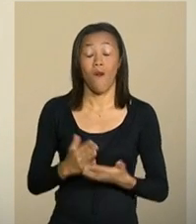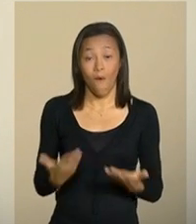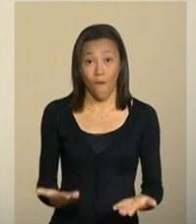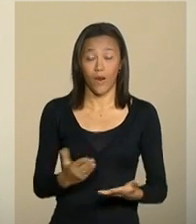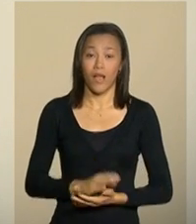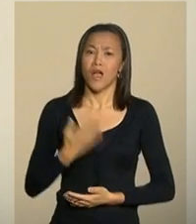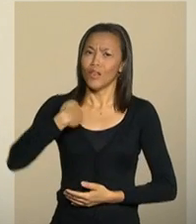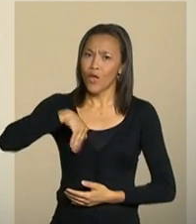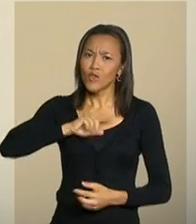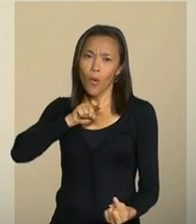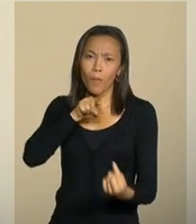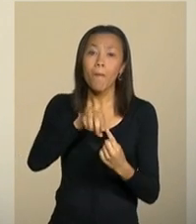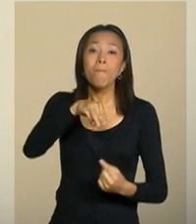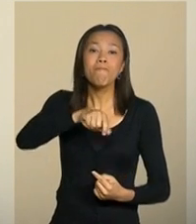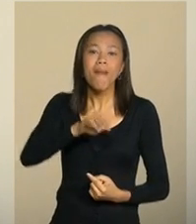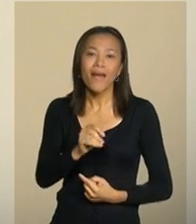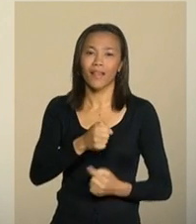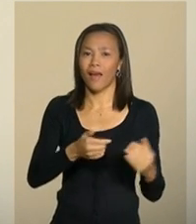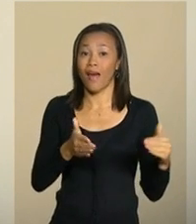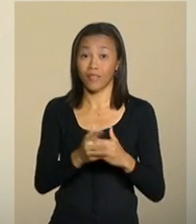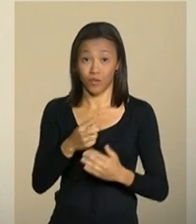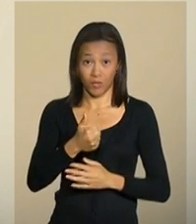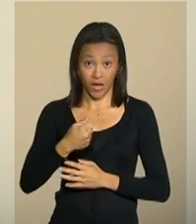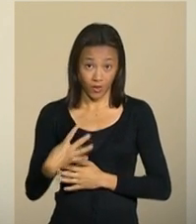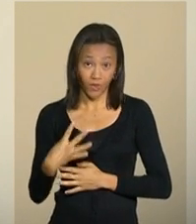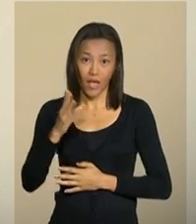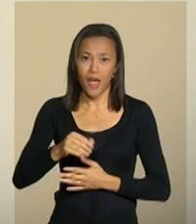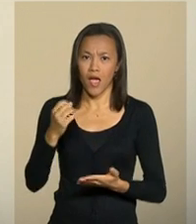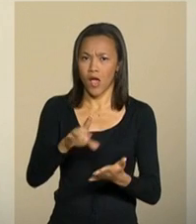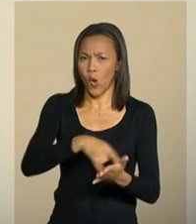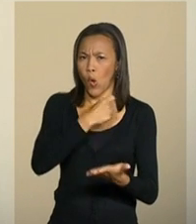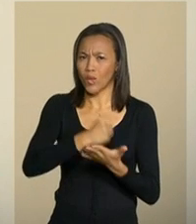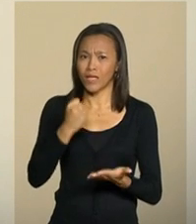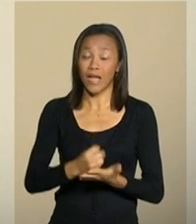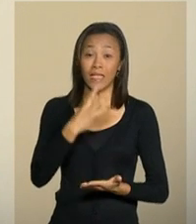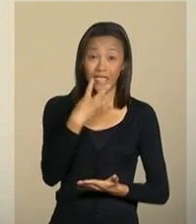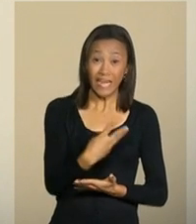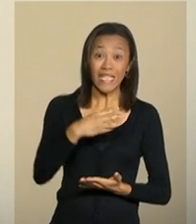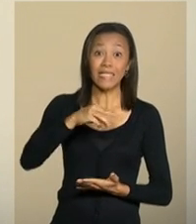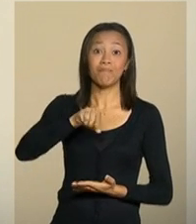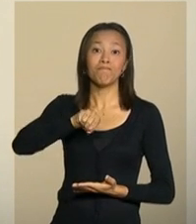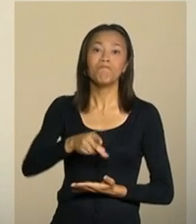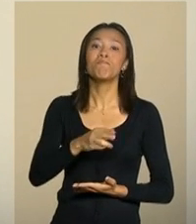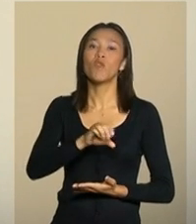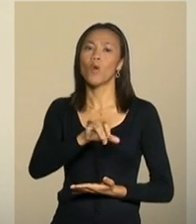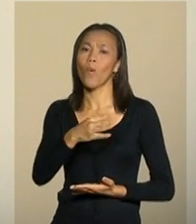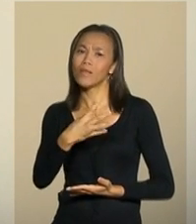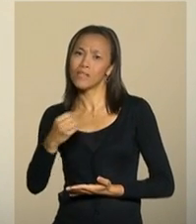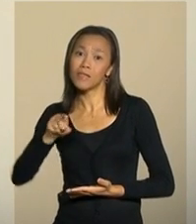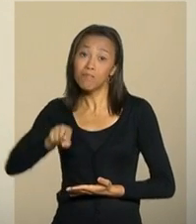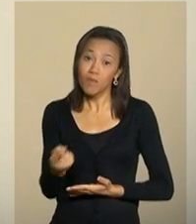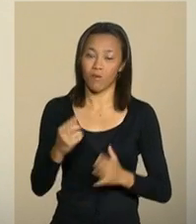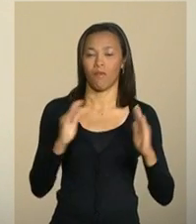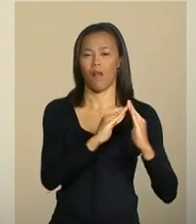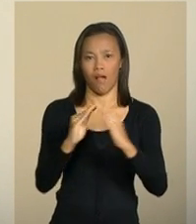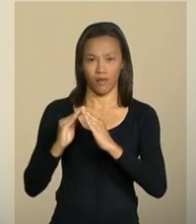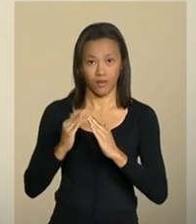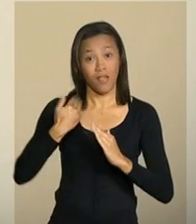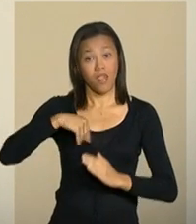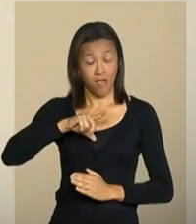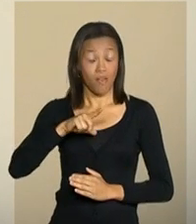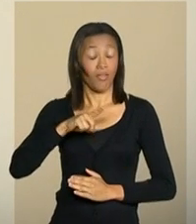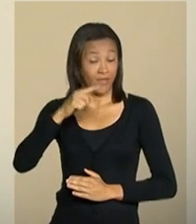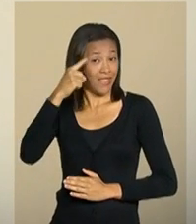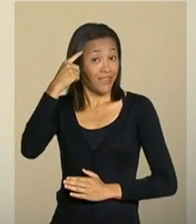Luciano nossa meta até 2014 é contratar 3.4 mil casas eu tenho